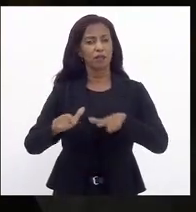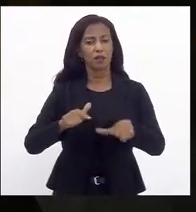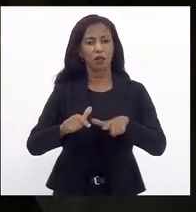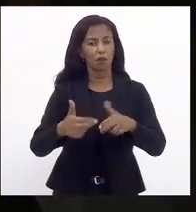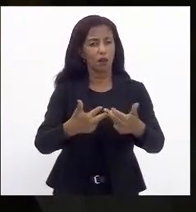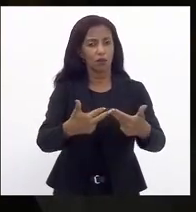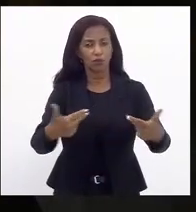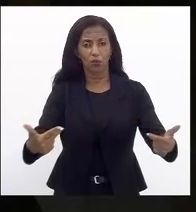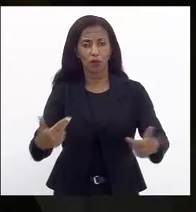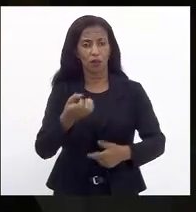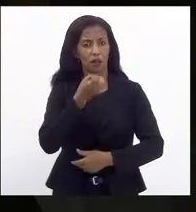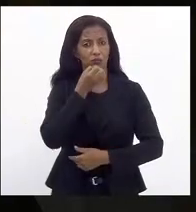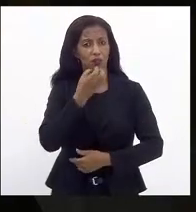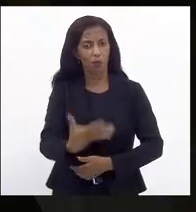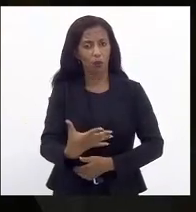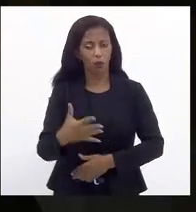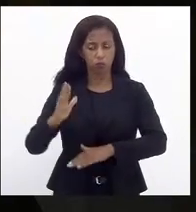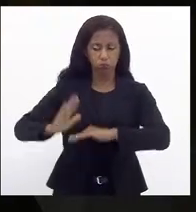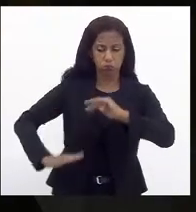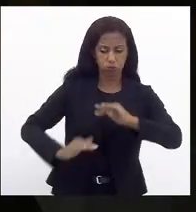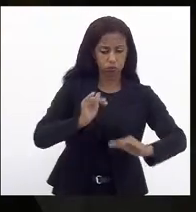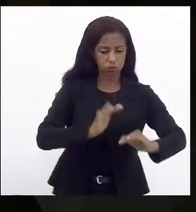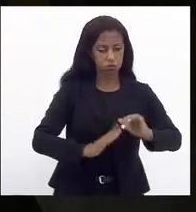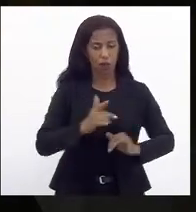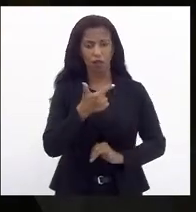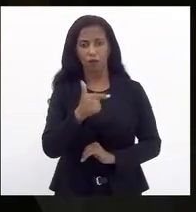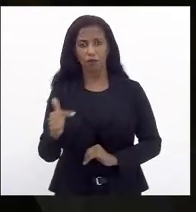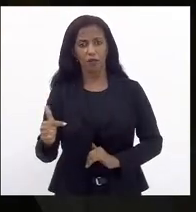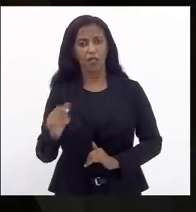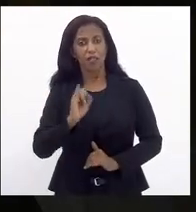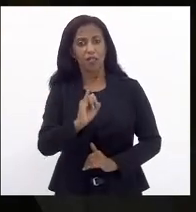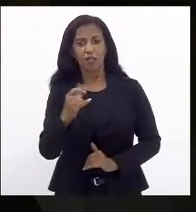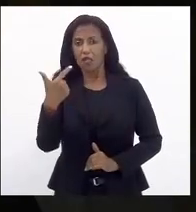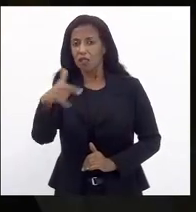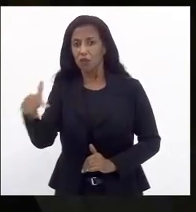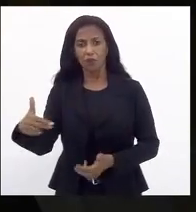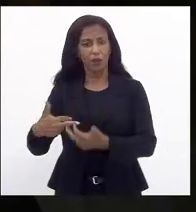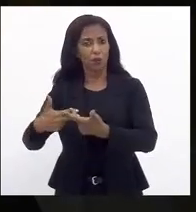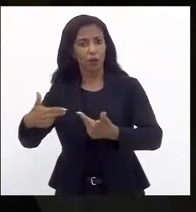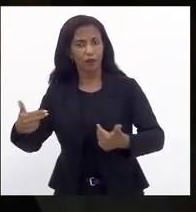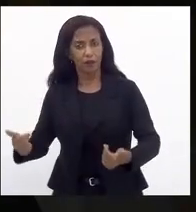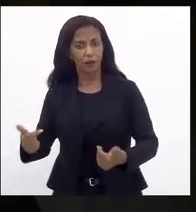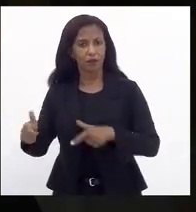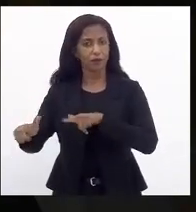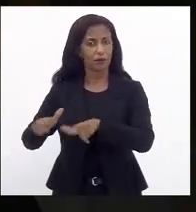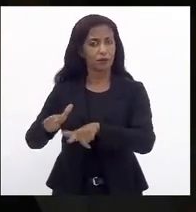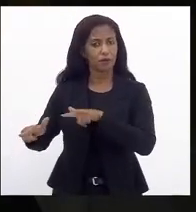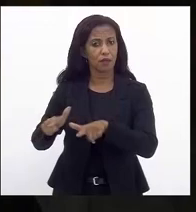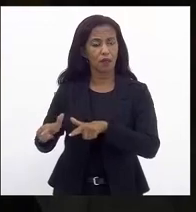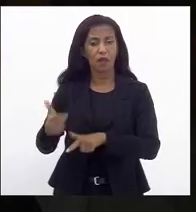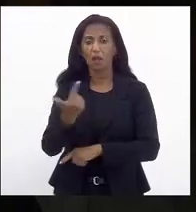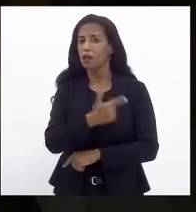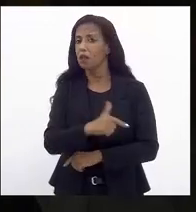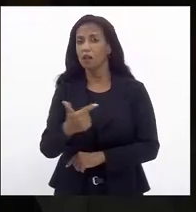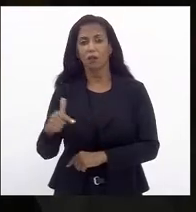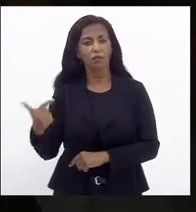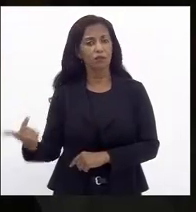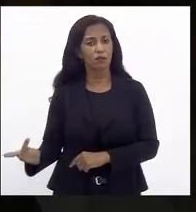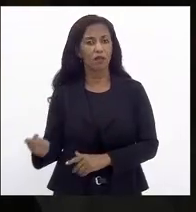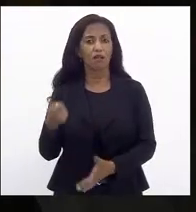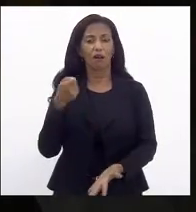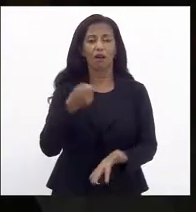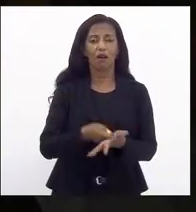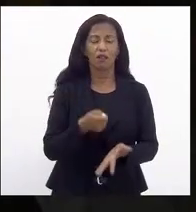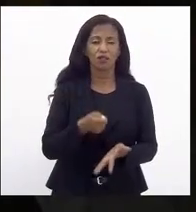público de qualidades o item serviço público de qualidade não há